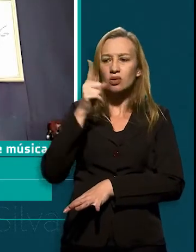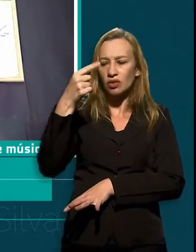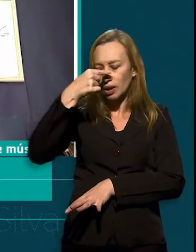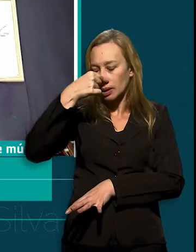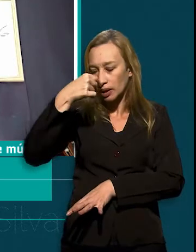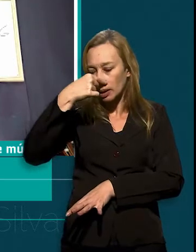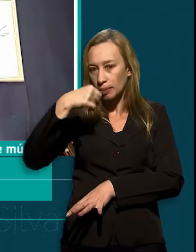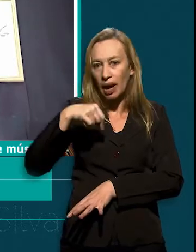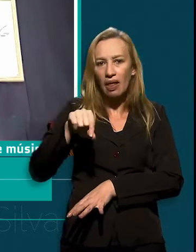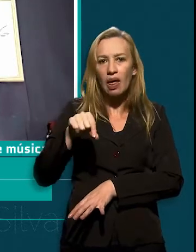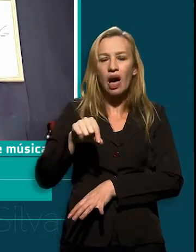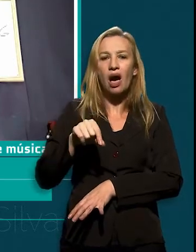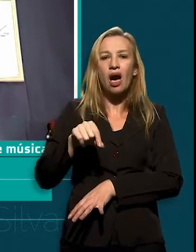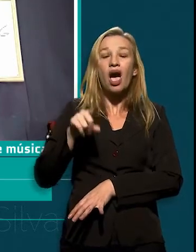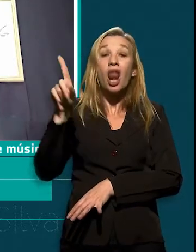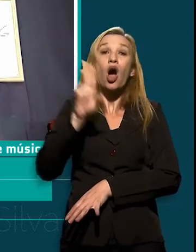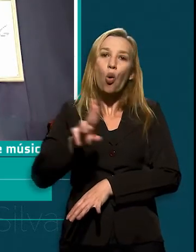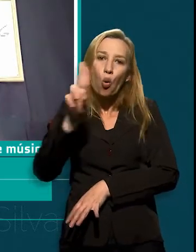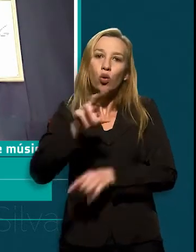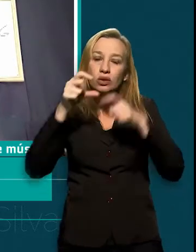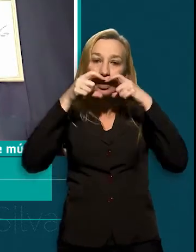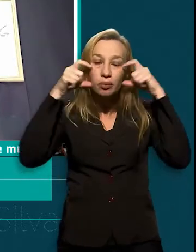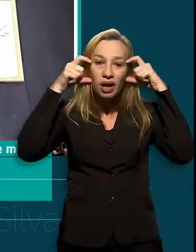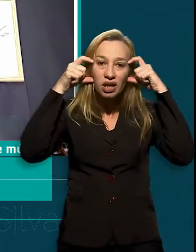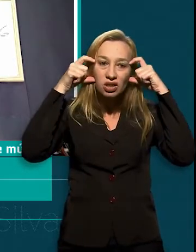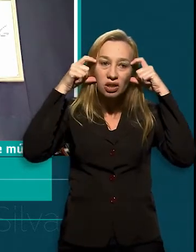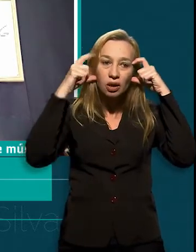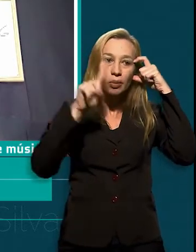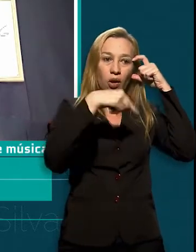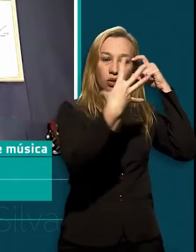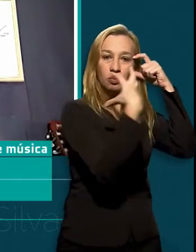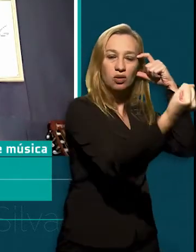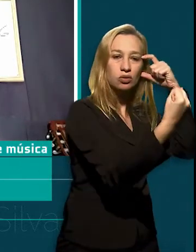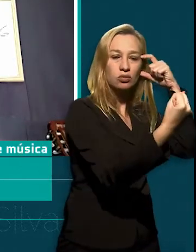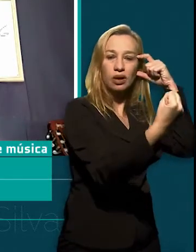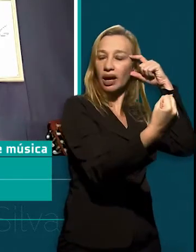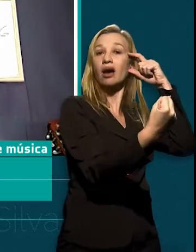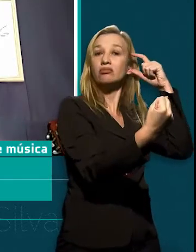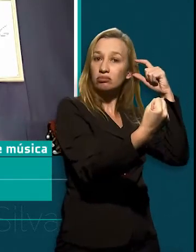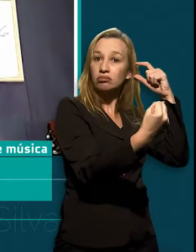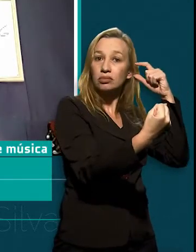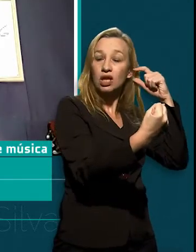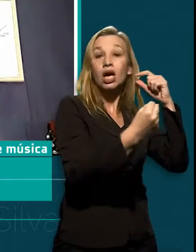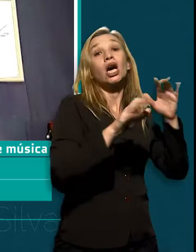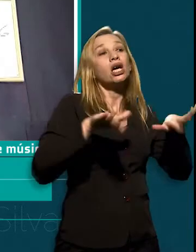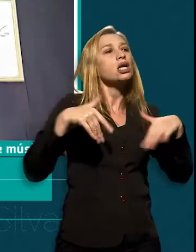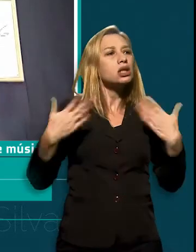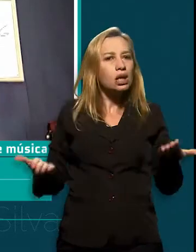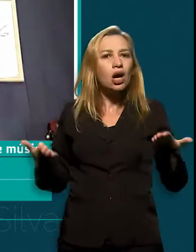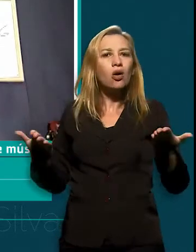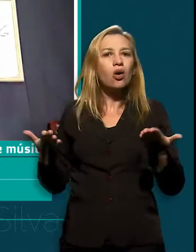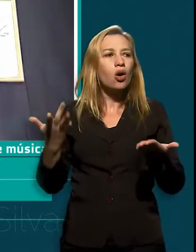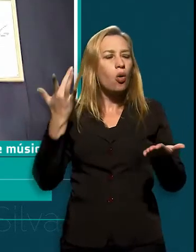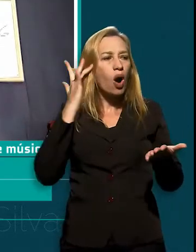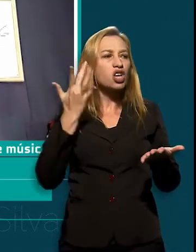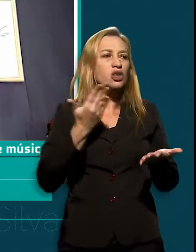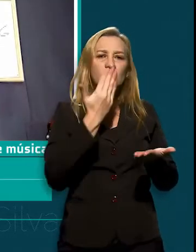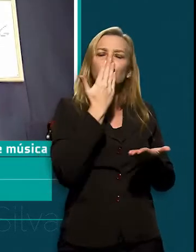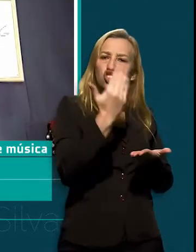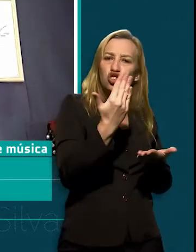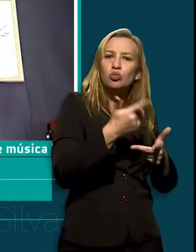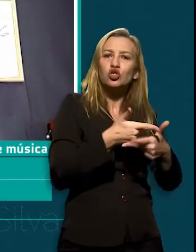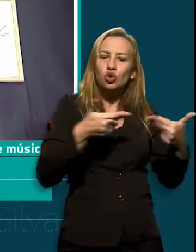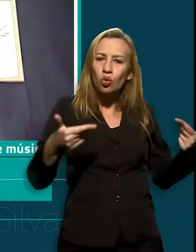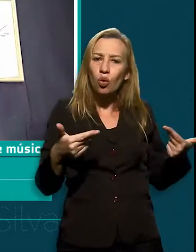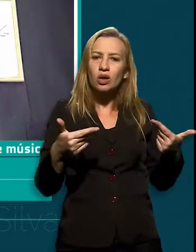pessoa fica gripada, ela usa máscara para não passar para outra pessoa. né? Então, acho que esse tipo